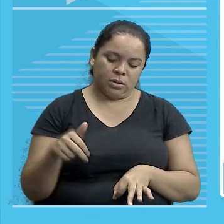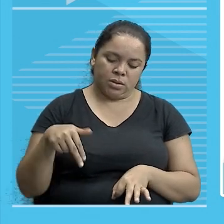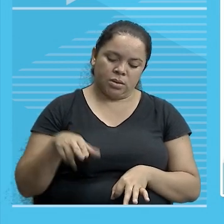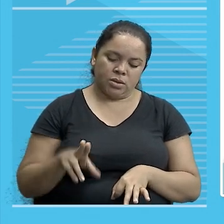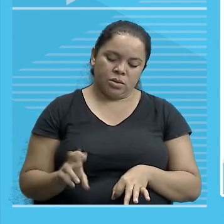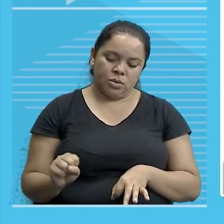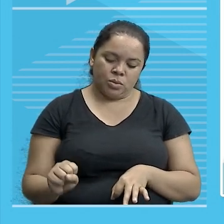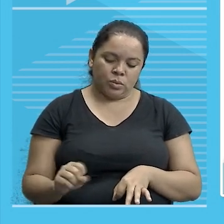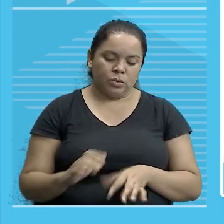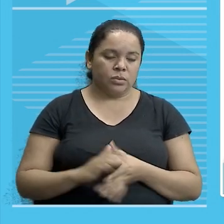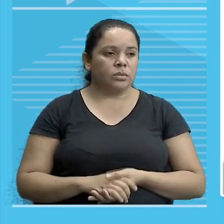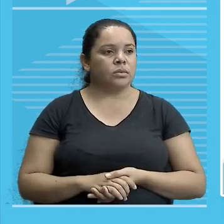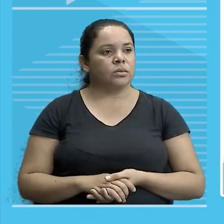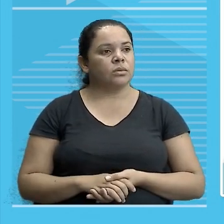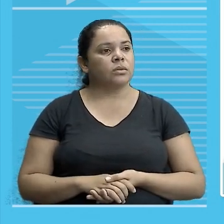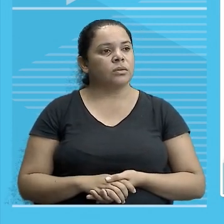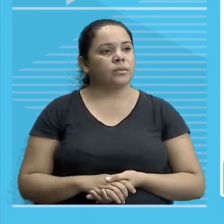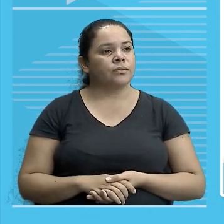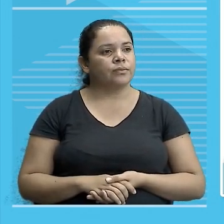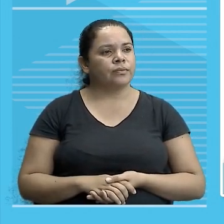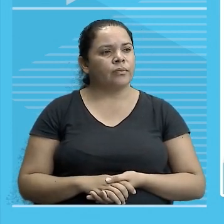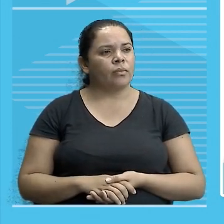tá? Esôfago,